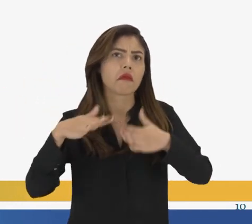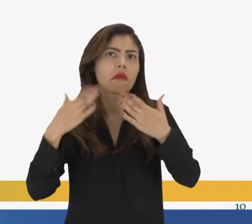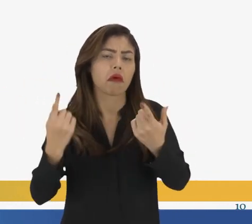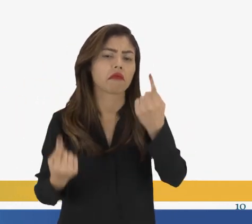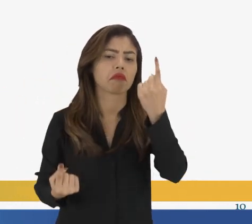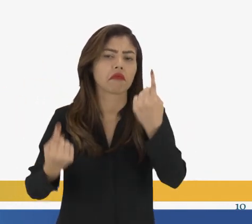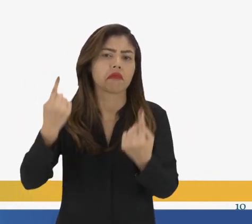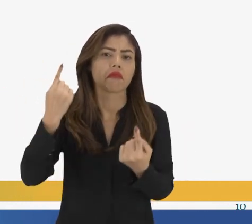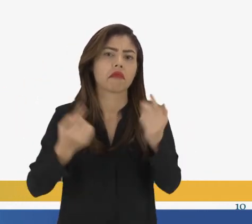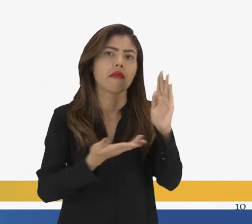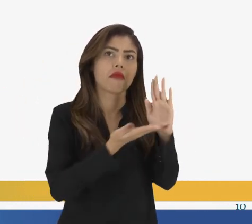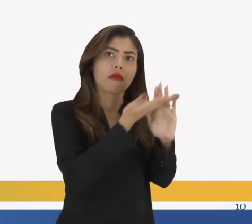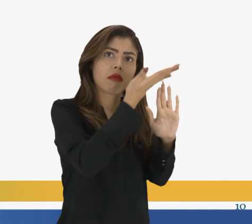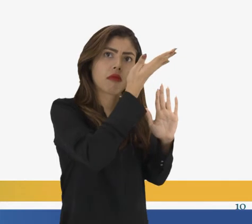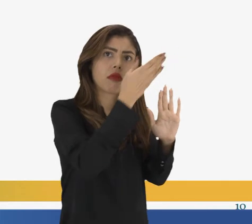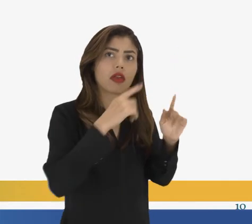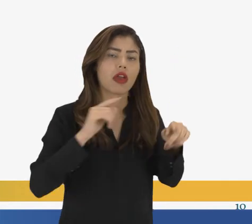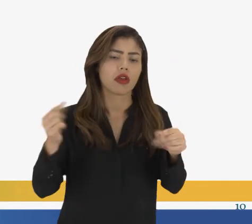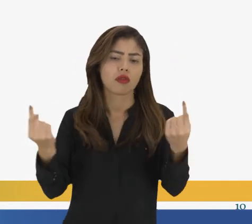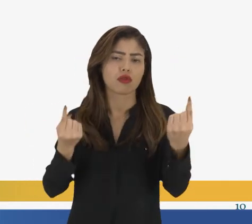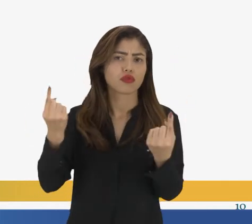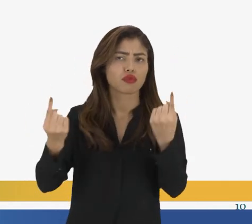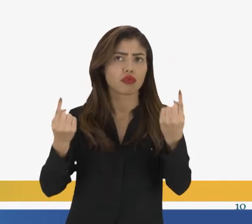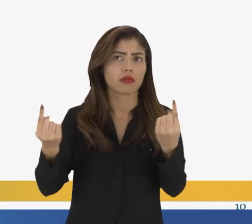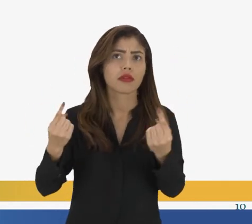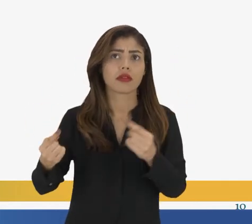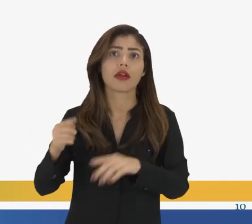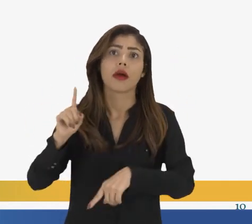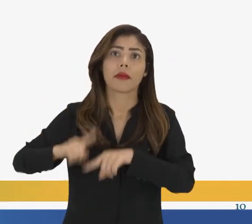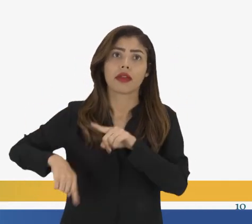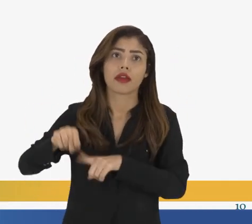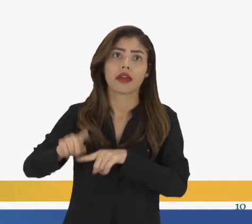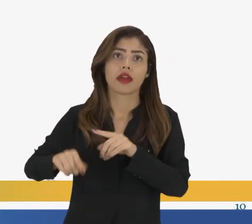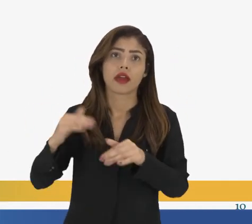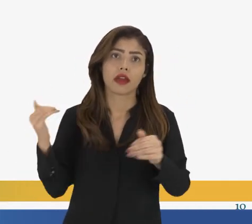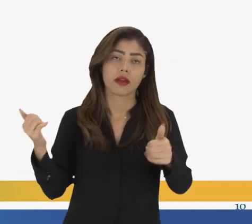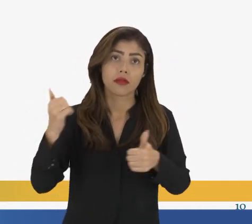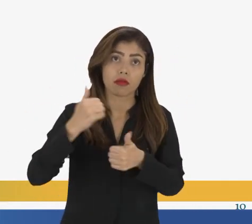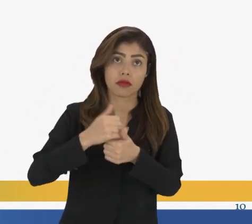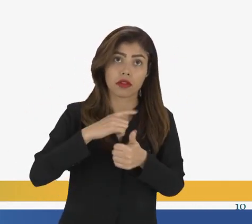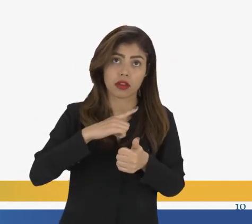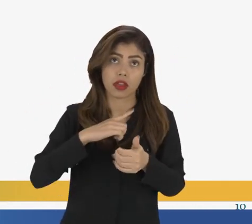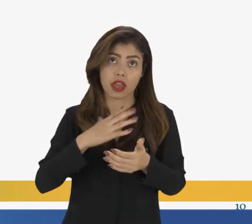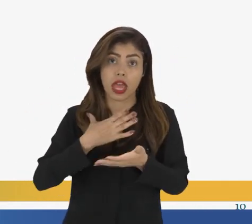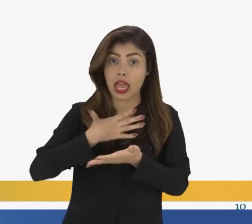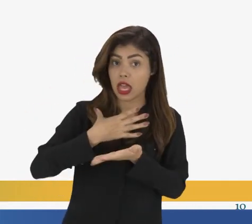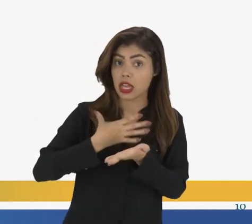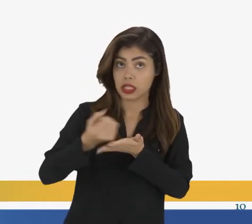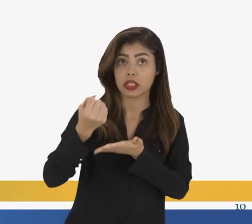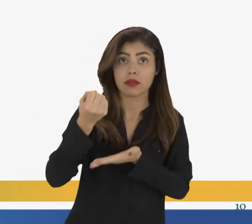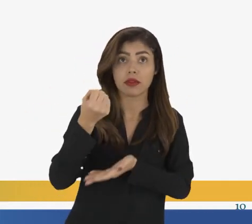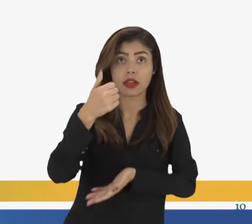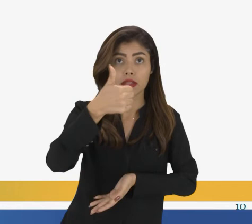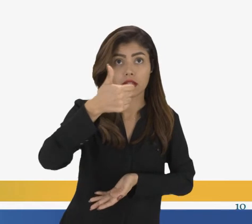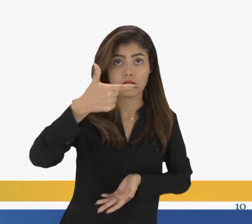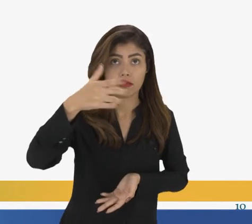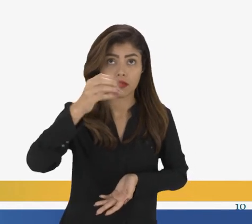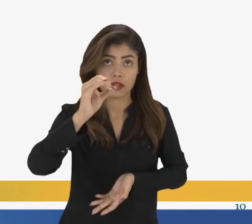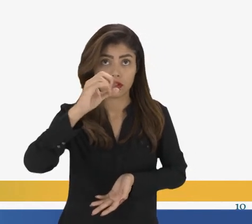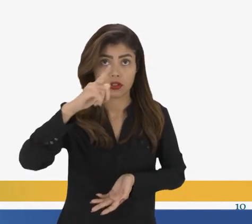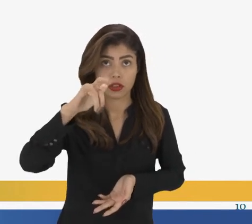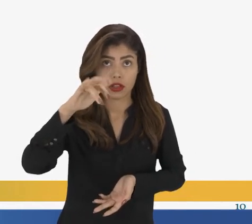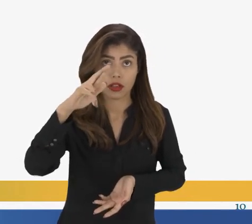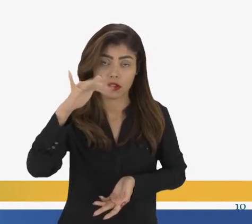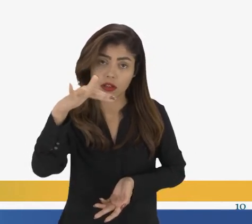é, qual será a variação da temperatura de ambos os materiais, levando em consideração que eles receberam 120 calorias